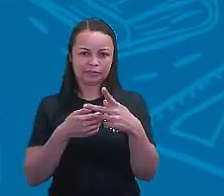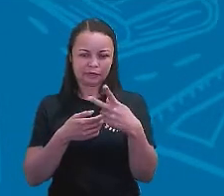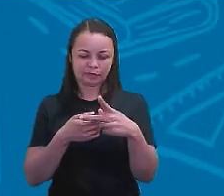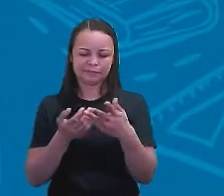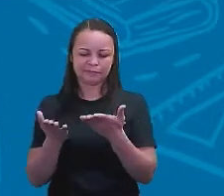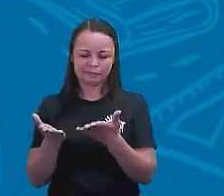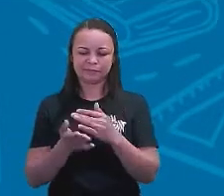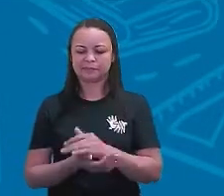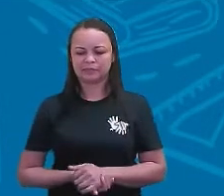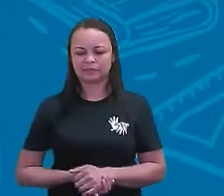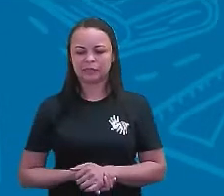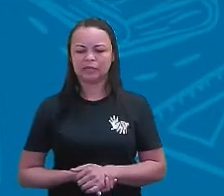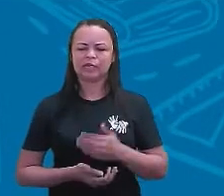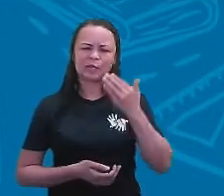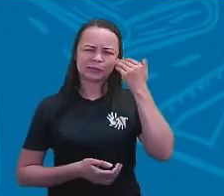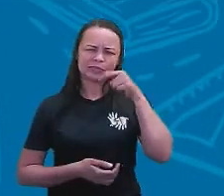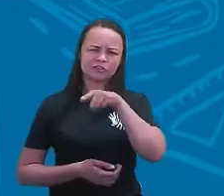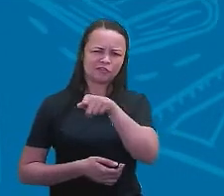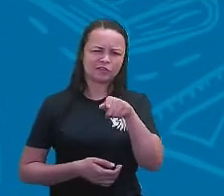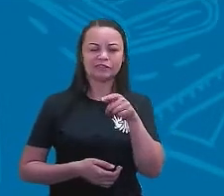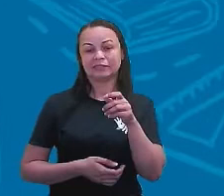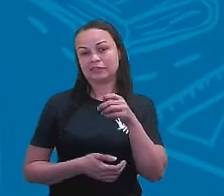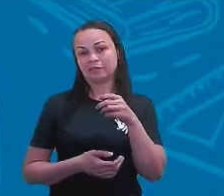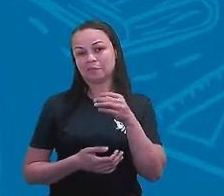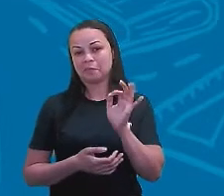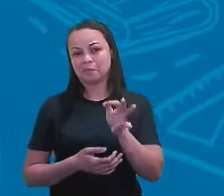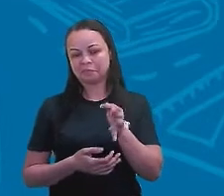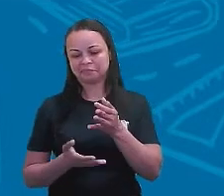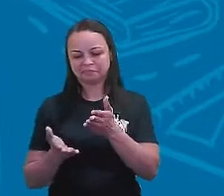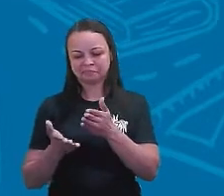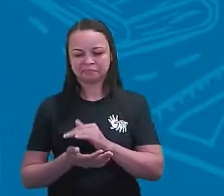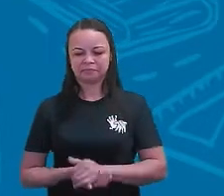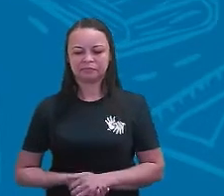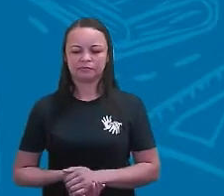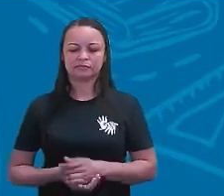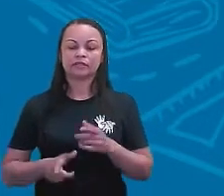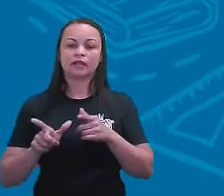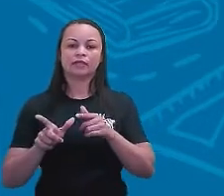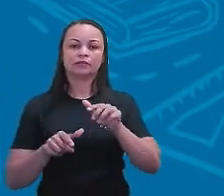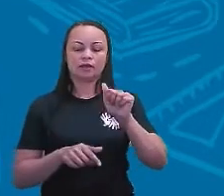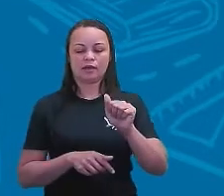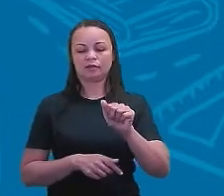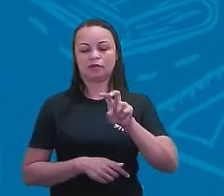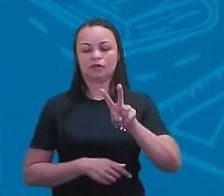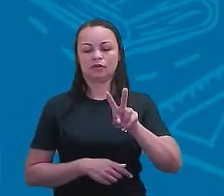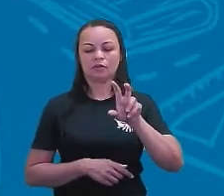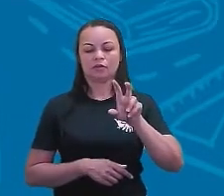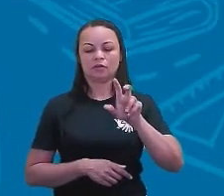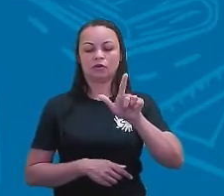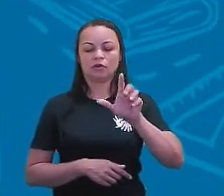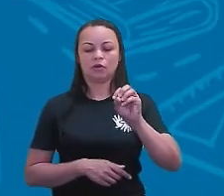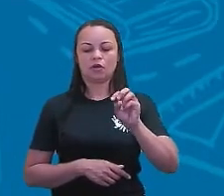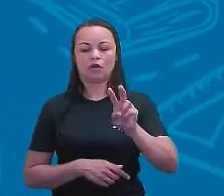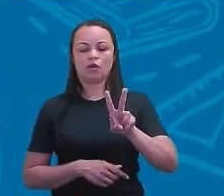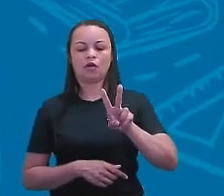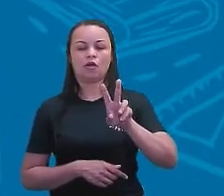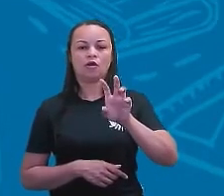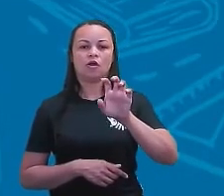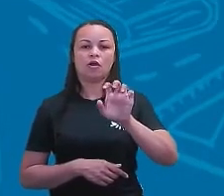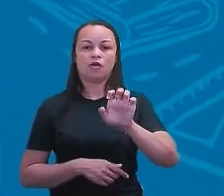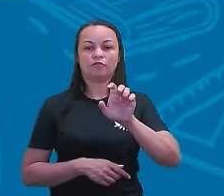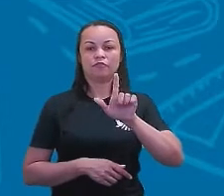em casa você já marcou qual seria a opção. Bom, a letra A eu tenho love, tá? Love aí é o